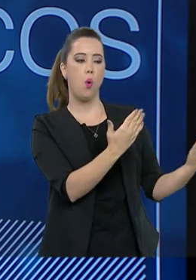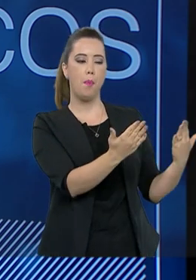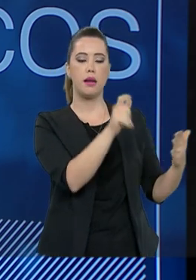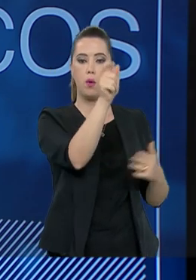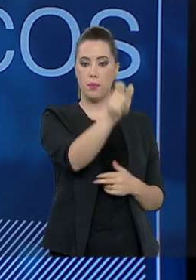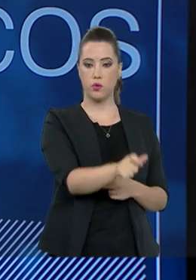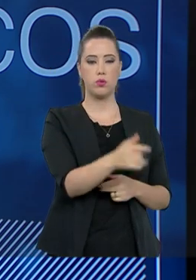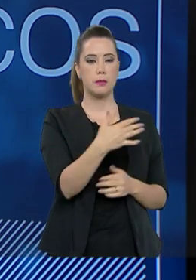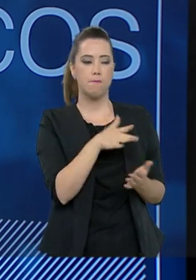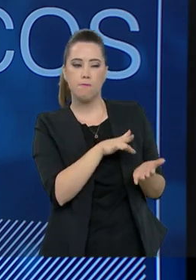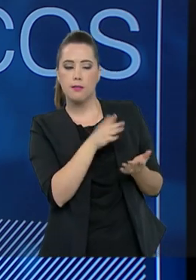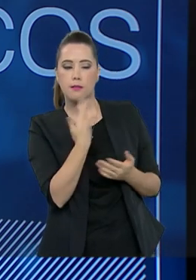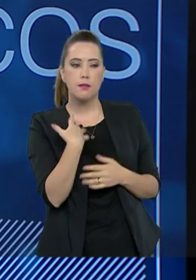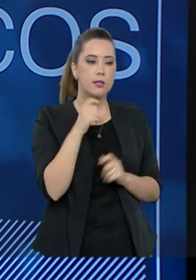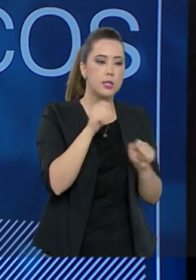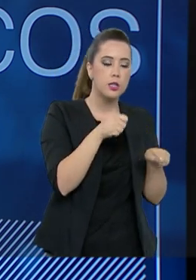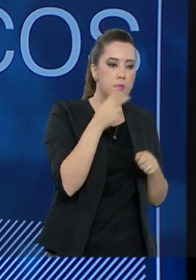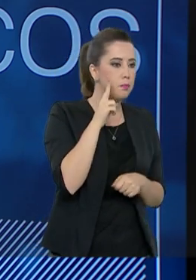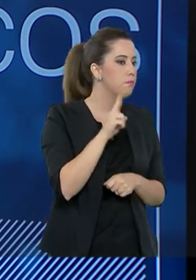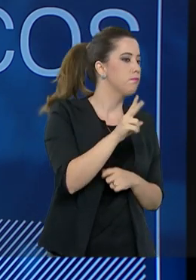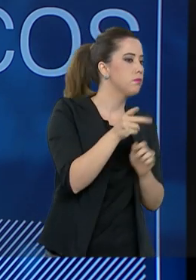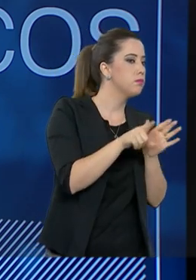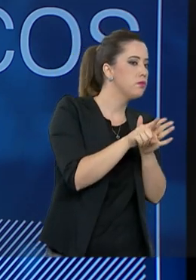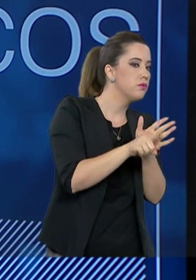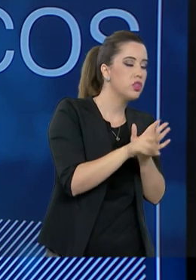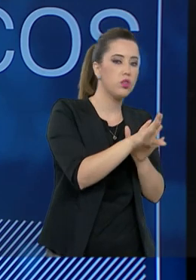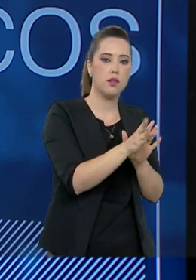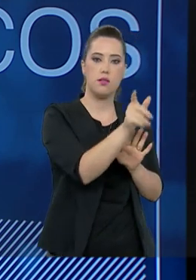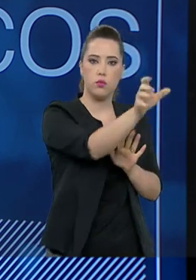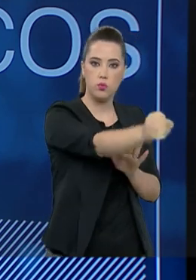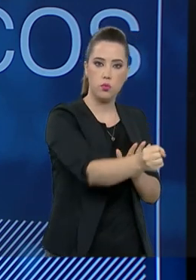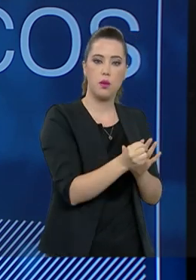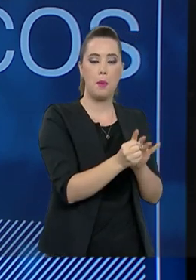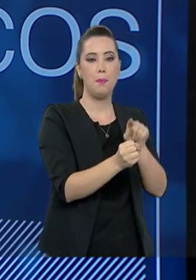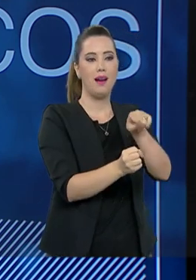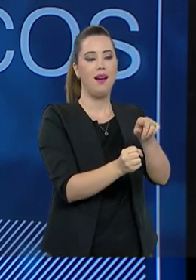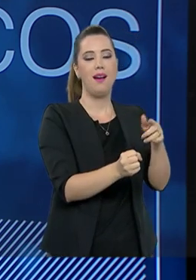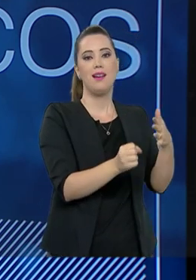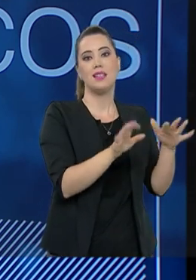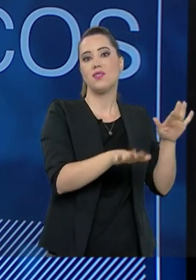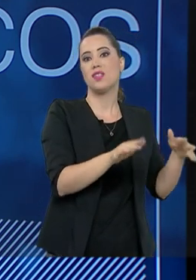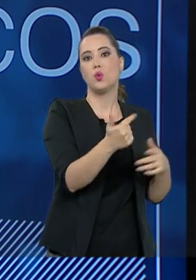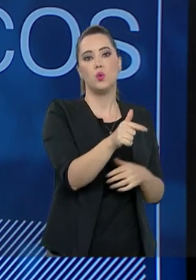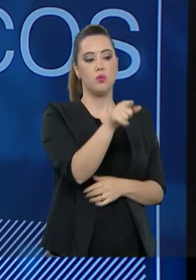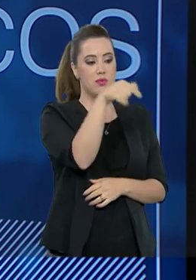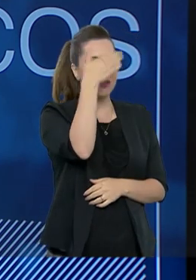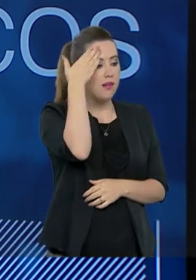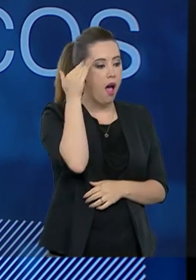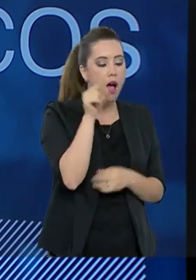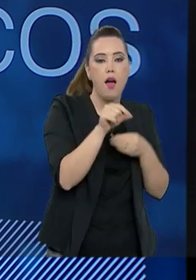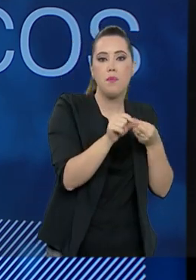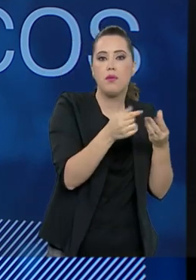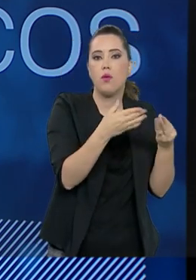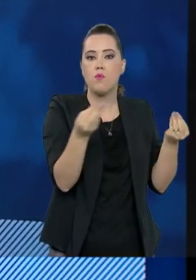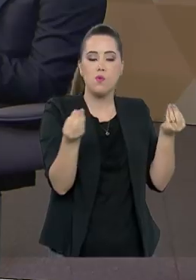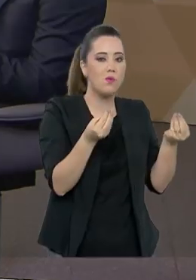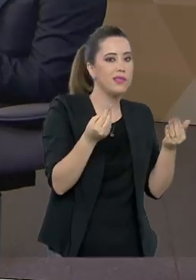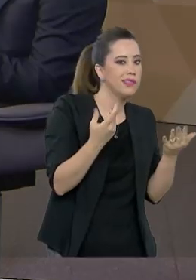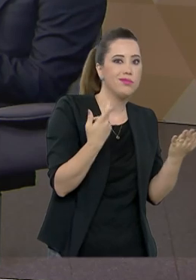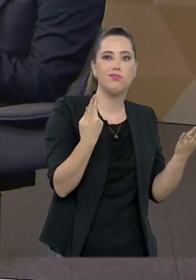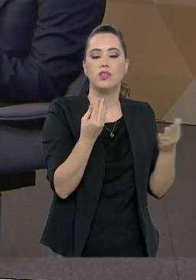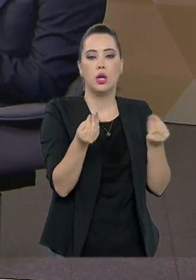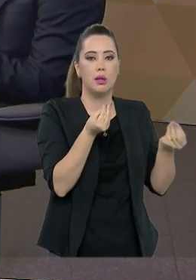suspeito, uma comparação direta se tiver um suspeito, mas na maioria dos casos não tem um suspeito pré-definido para aquela investigação. Então, pode